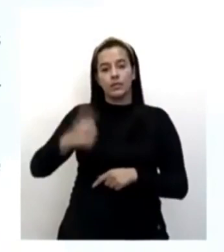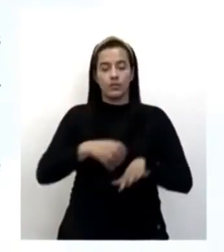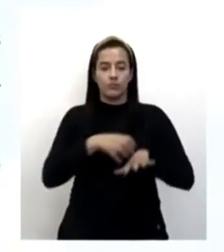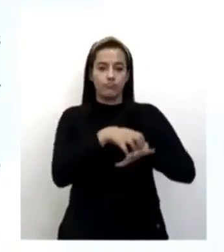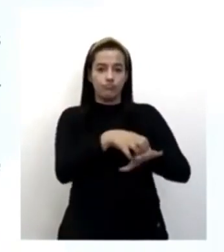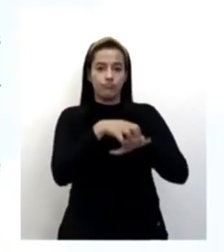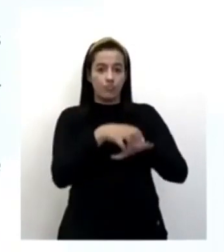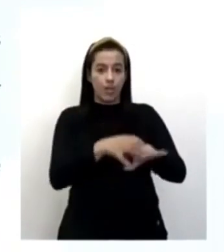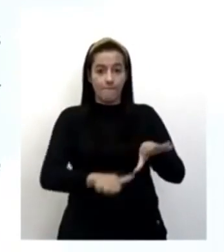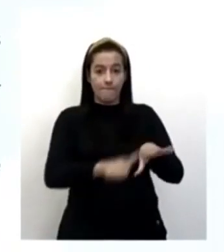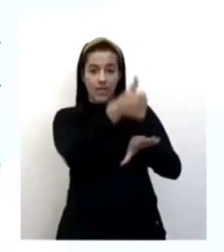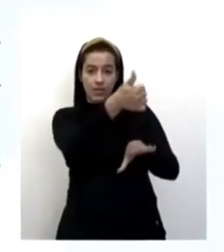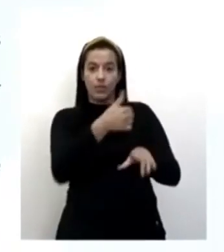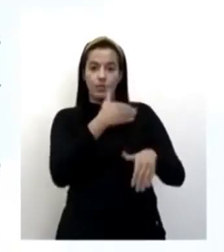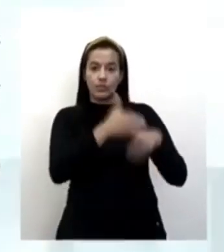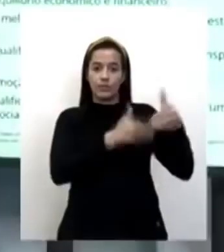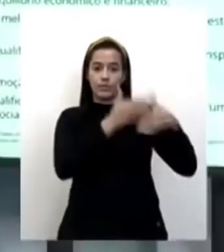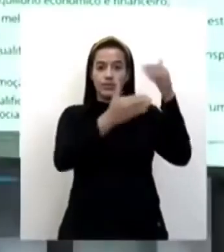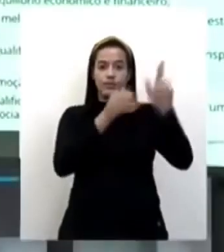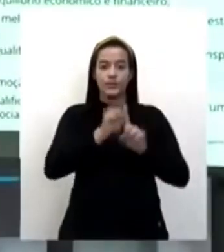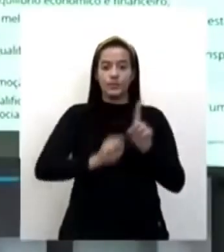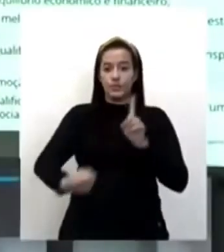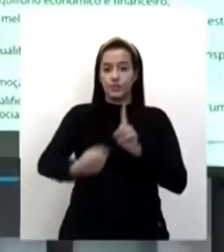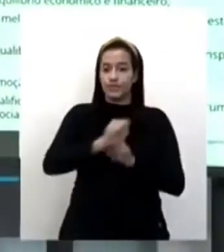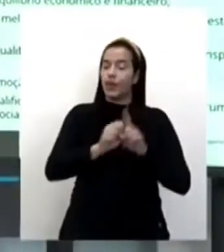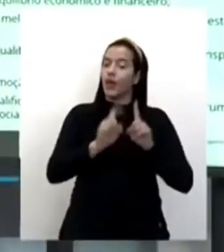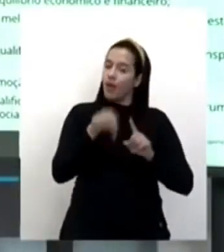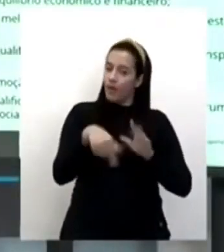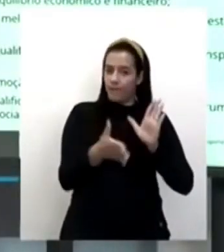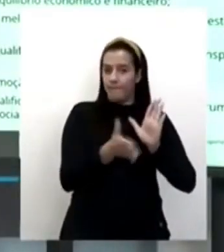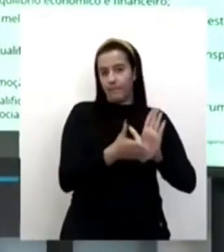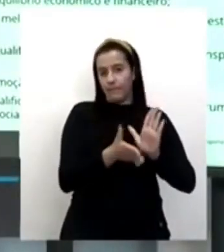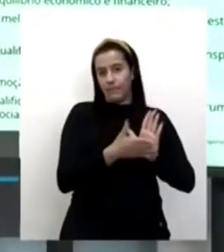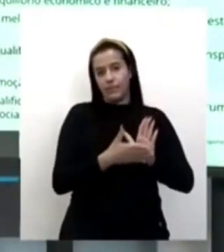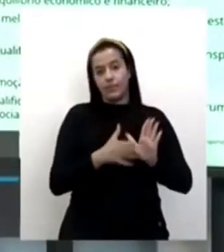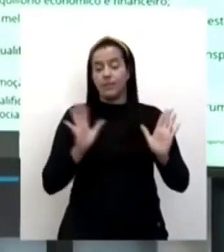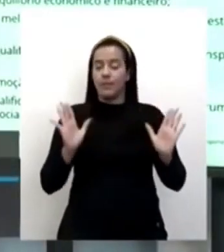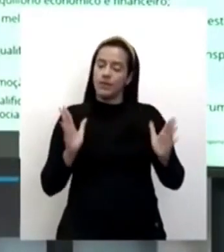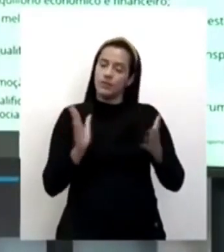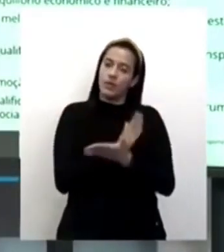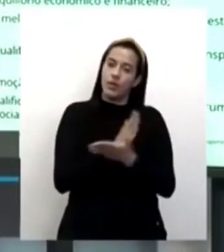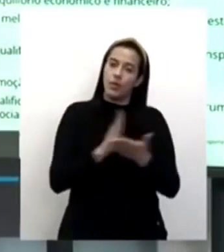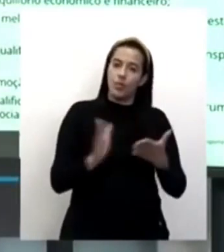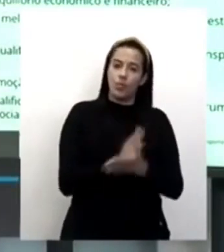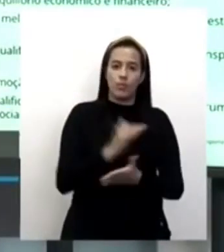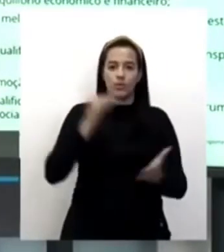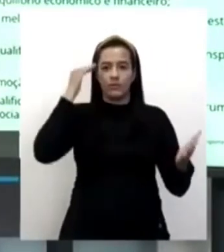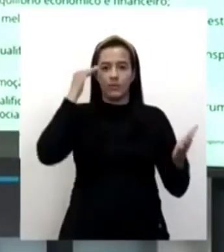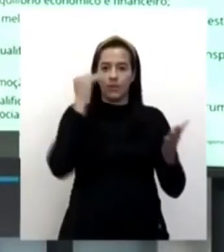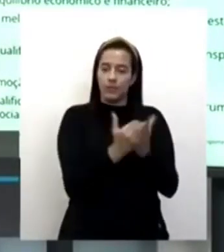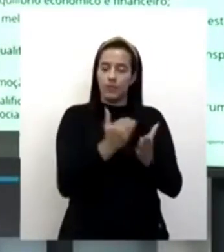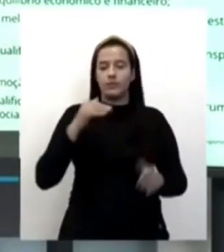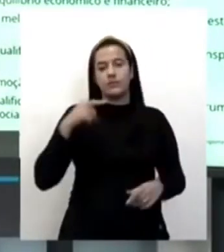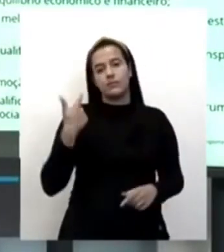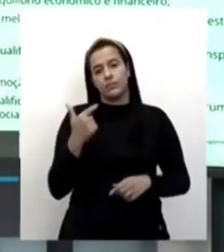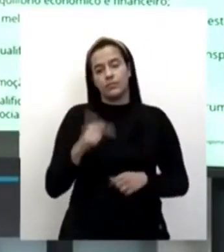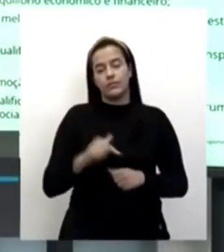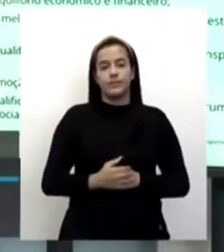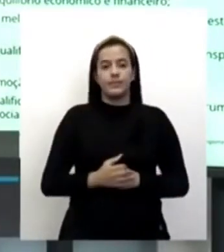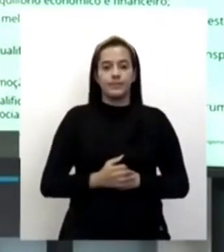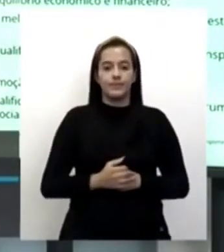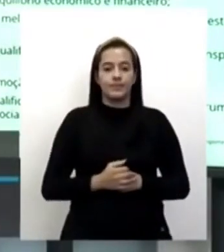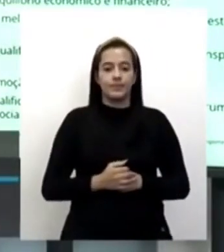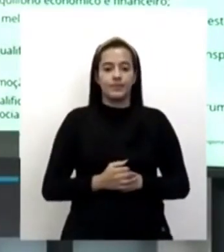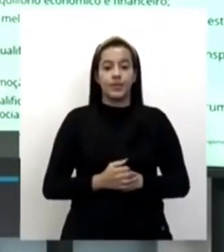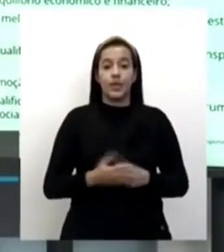como instrumento de desenvolvimento social. Isso é proposta. Muitas dessas propostas não foram, né, ainda feitas. Vamos